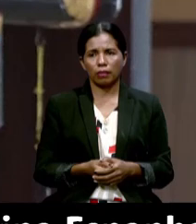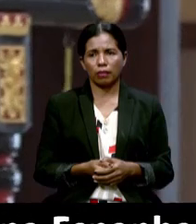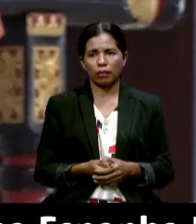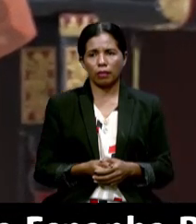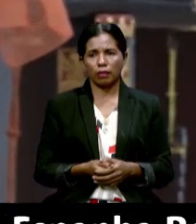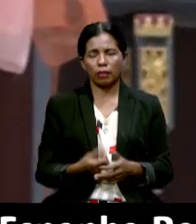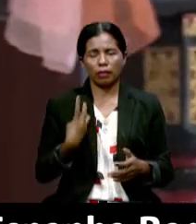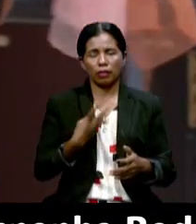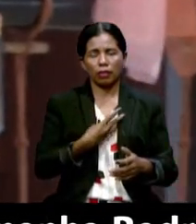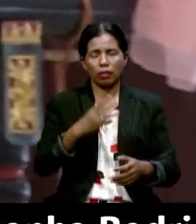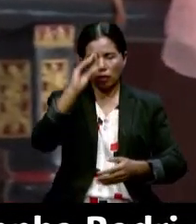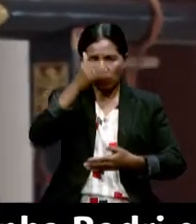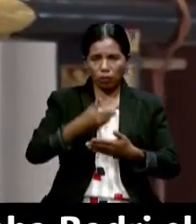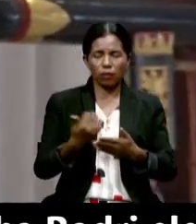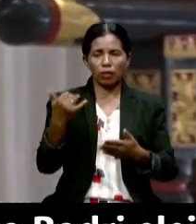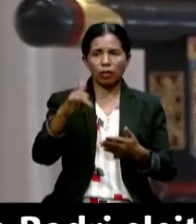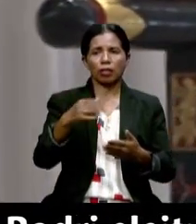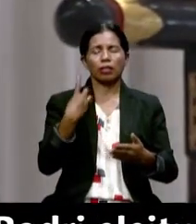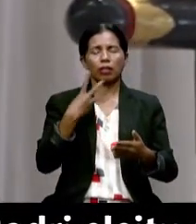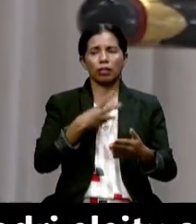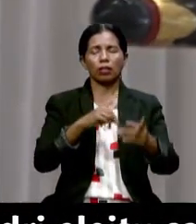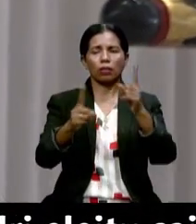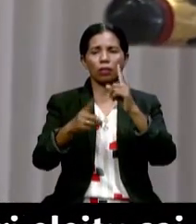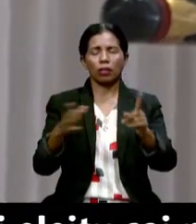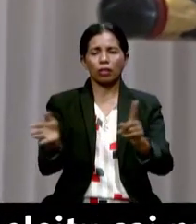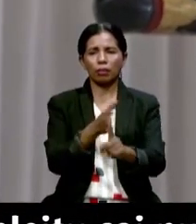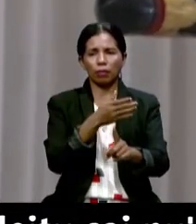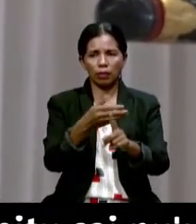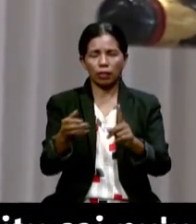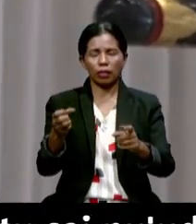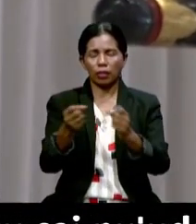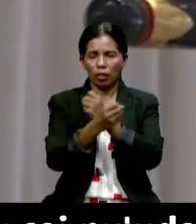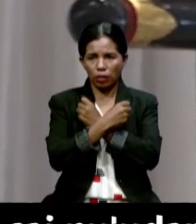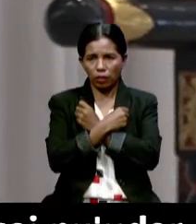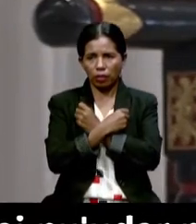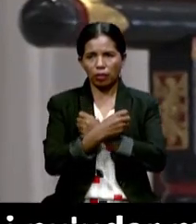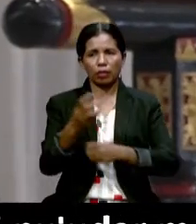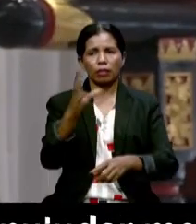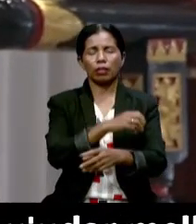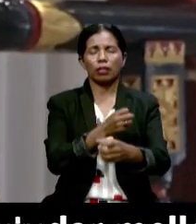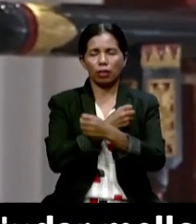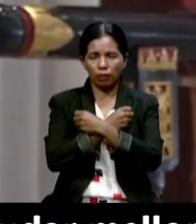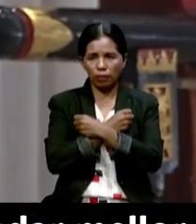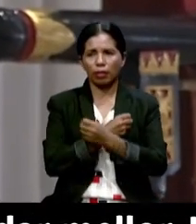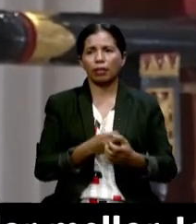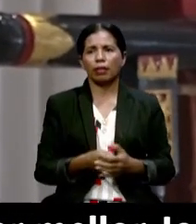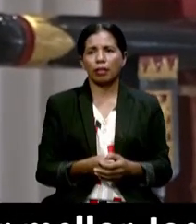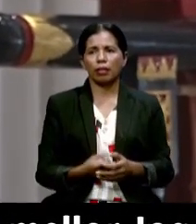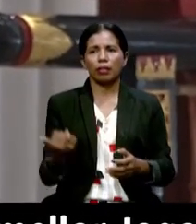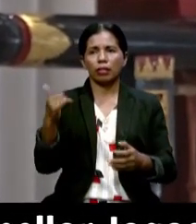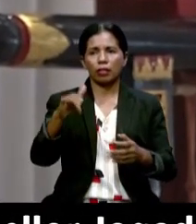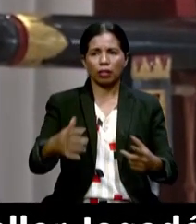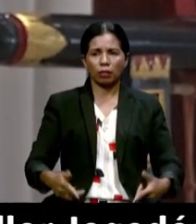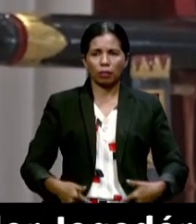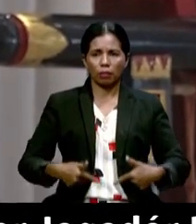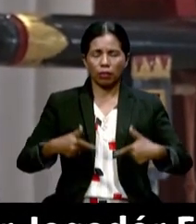Si, di ne wan si robot? Ida hakila, ida baku tuan, ida hadomi, ida rei, ida kuat. Para si robot